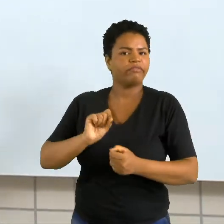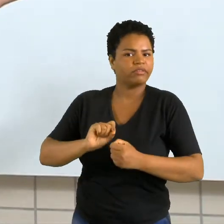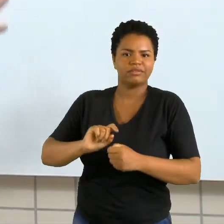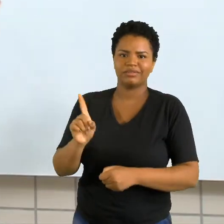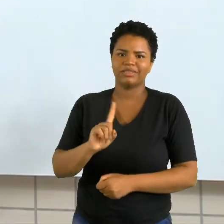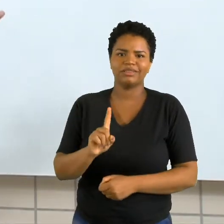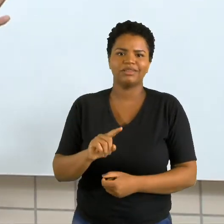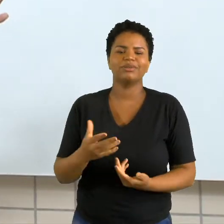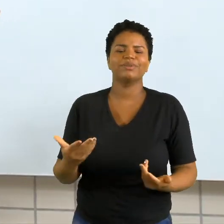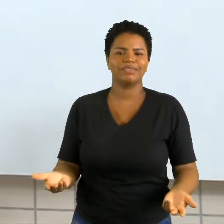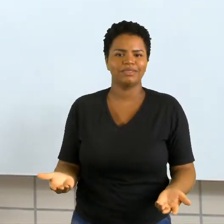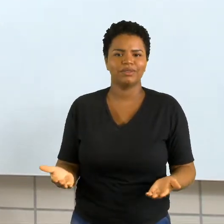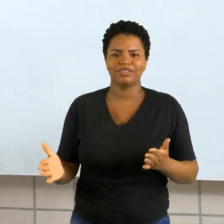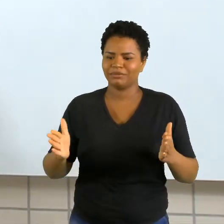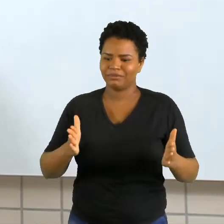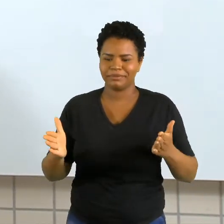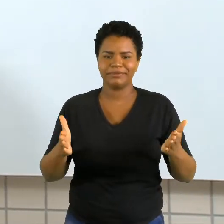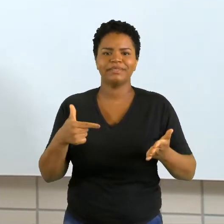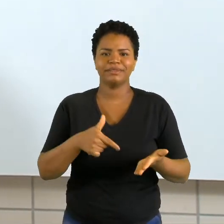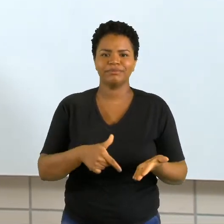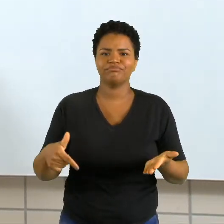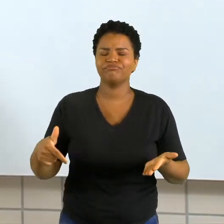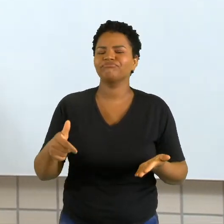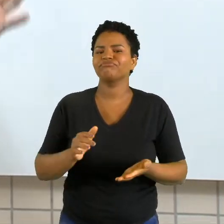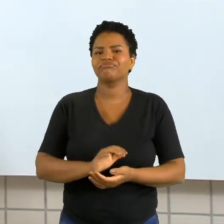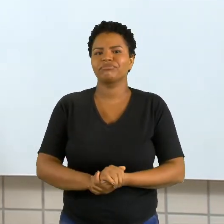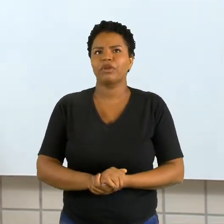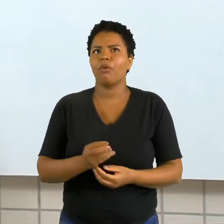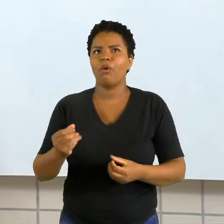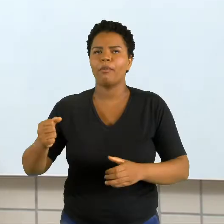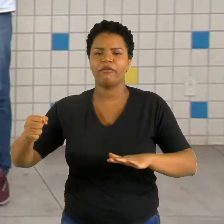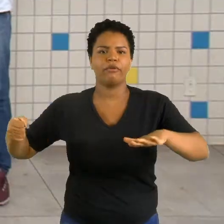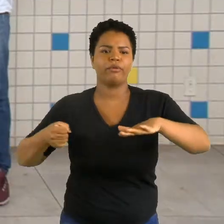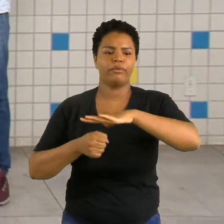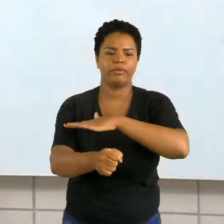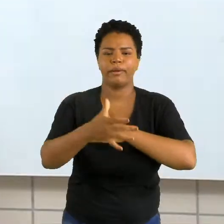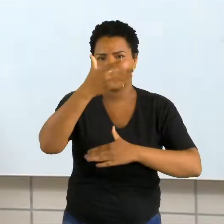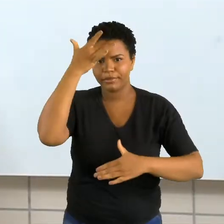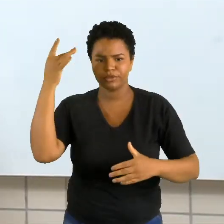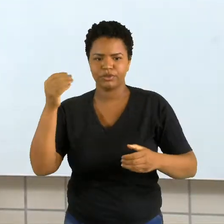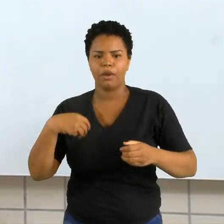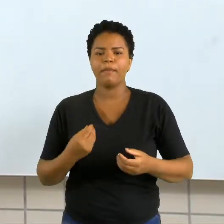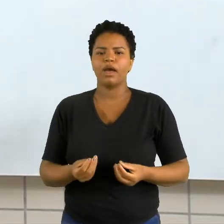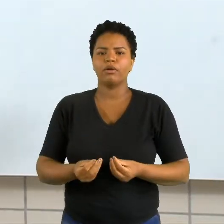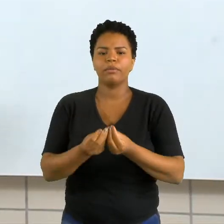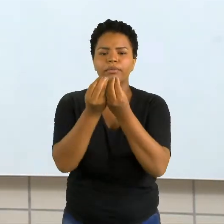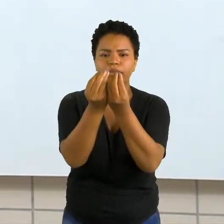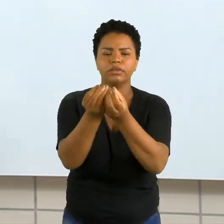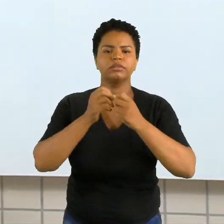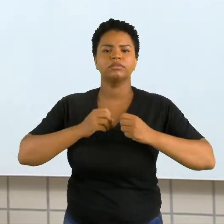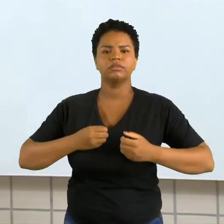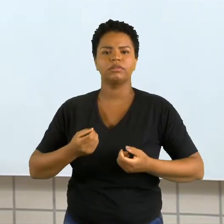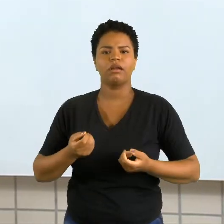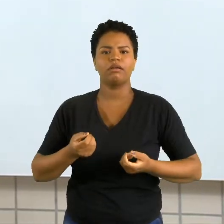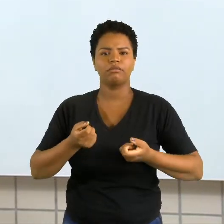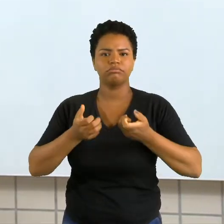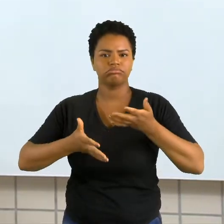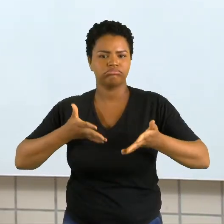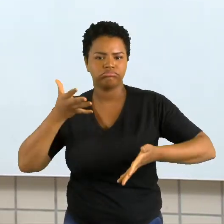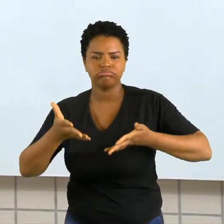Porque imagina só, como que eu vou colocar uma pessoa que não tem preparo para poder ministrar uma cerimônia religiosa? Está errado,